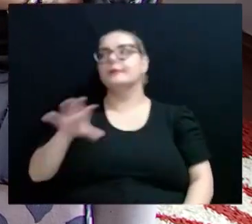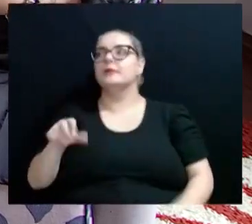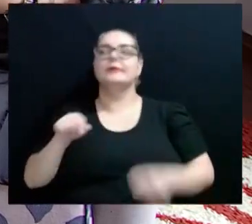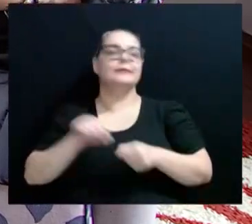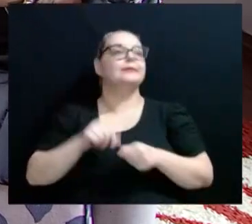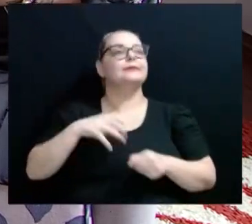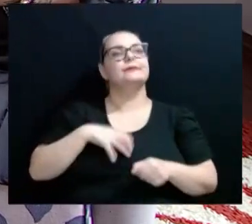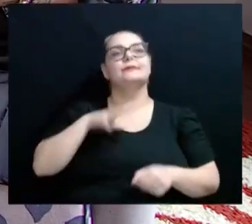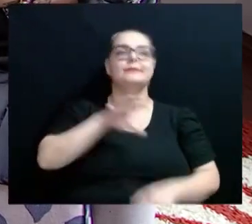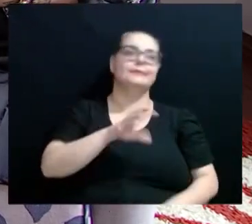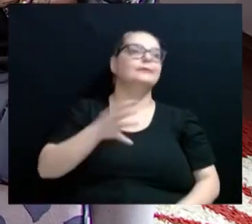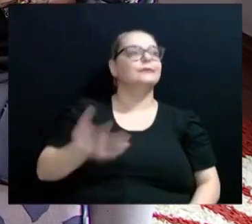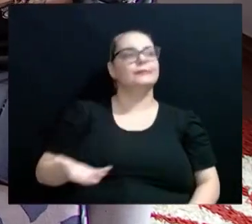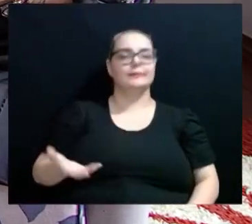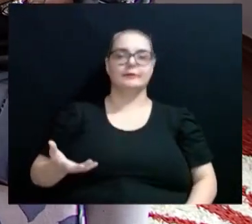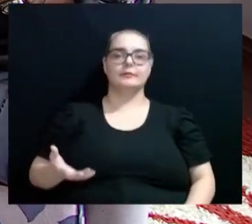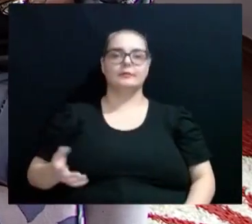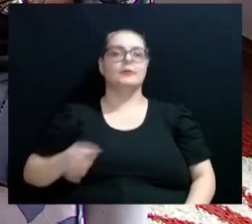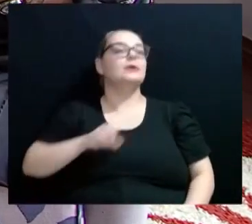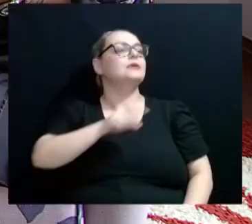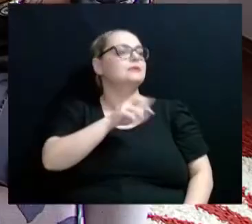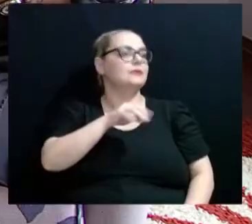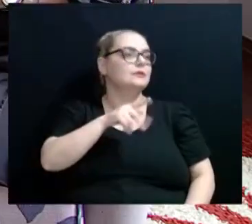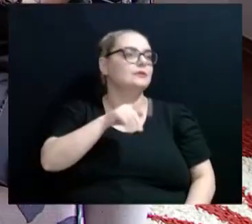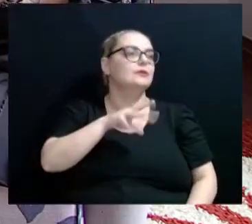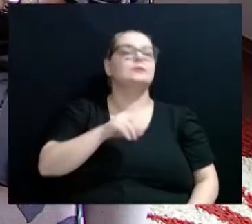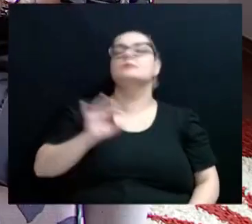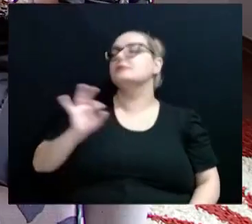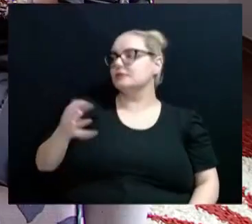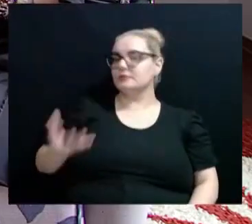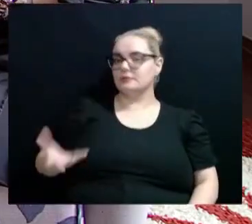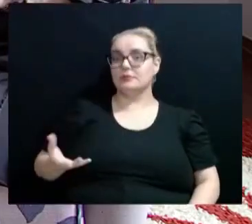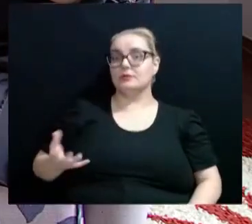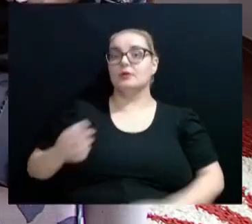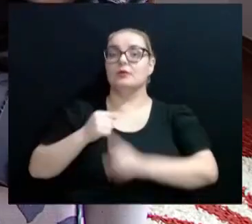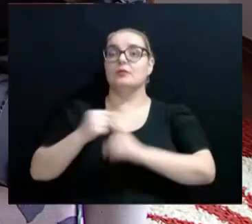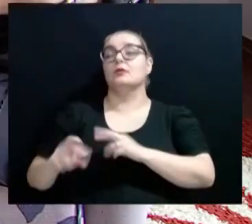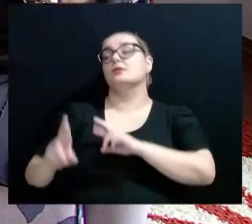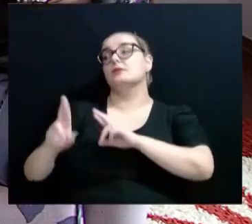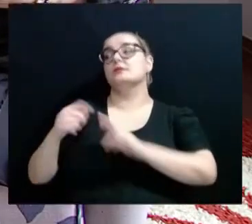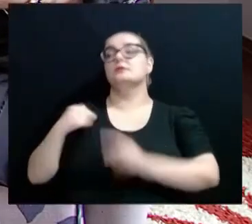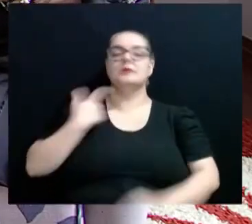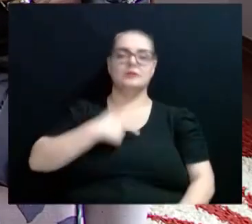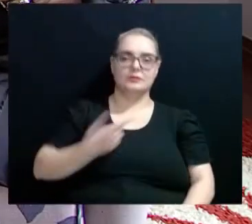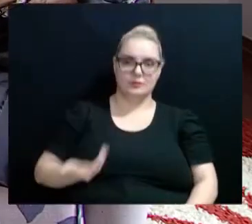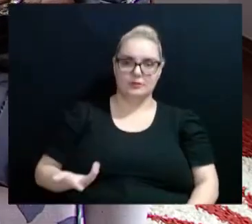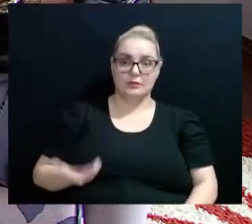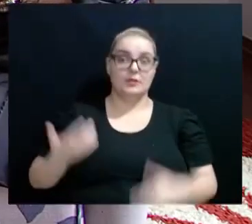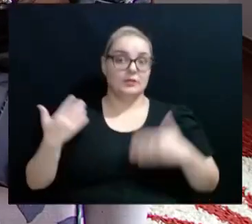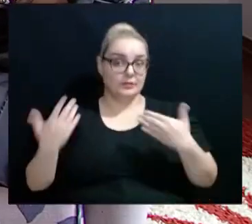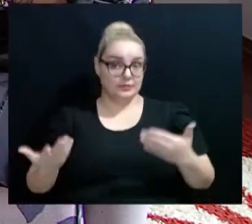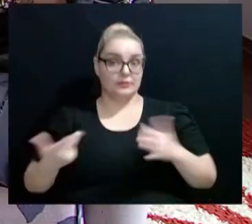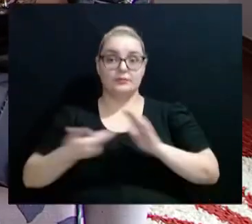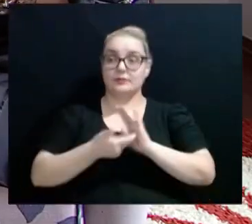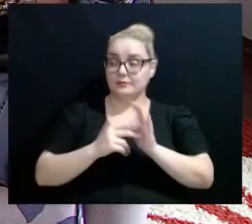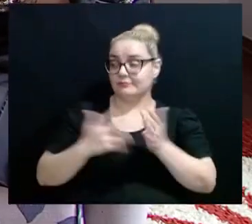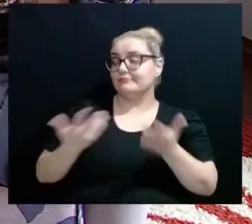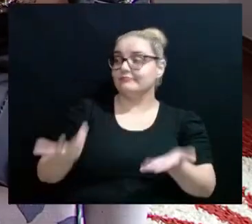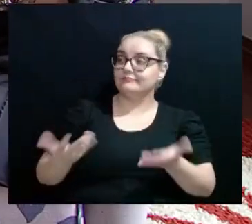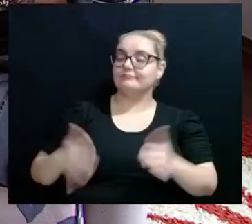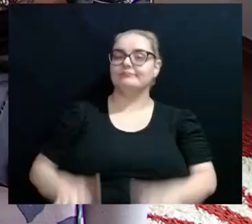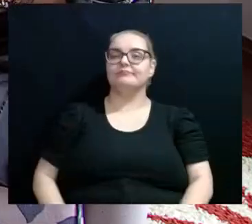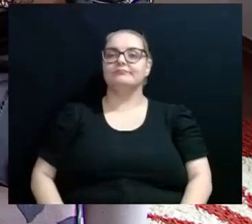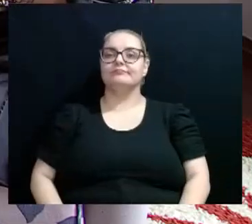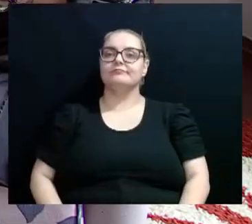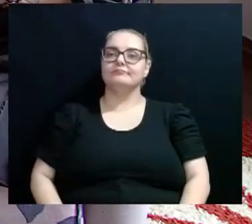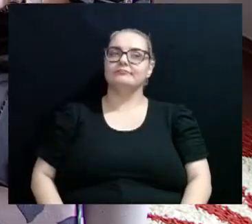dessa forma, a gente tem que... Estereótipos, isso. E o que a sociedade espera de nós. Então, nesse